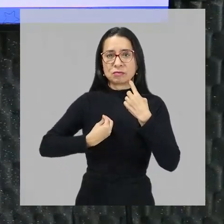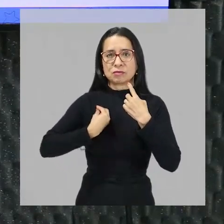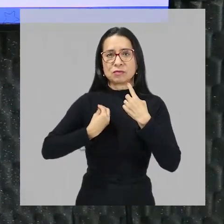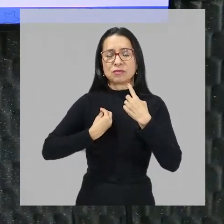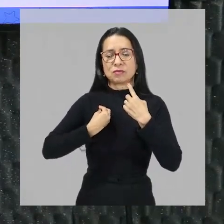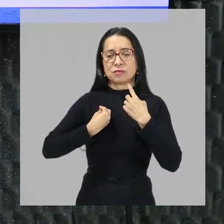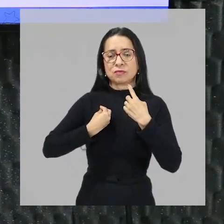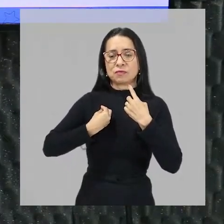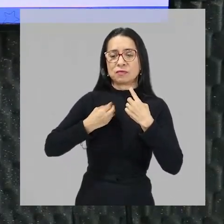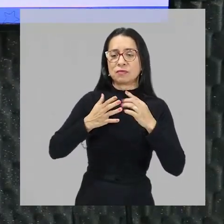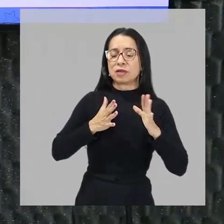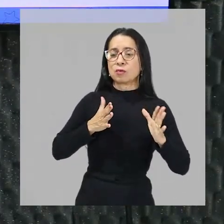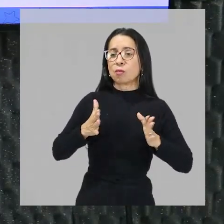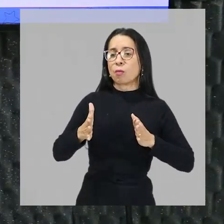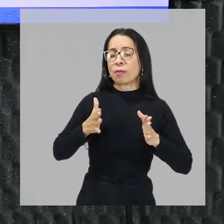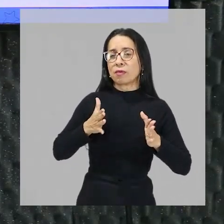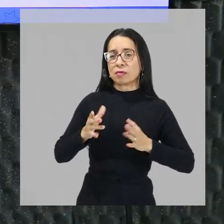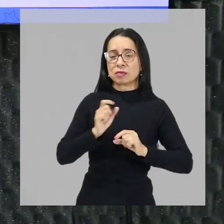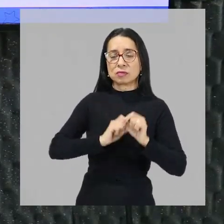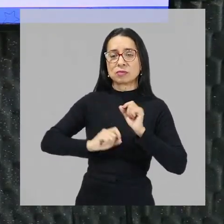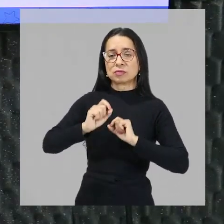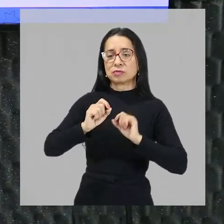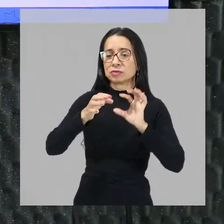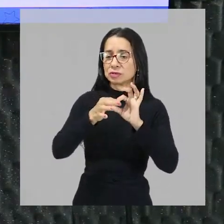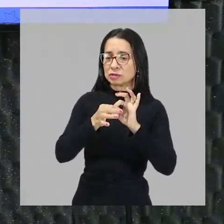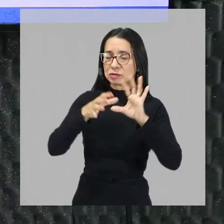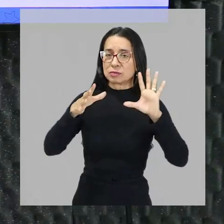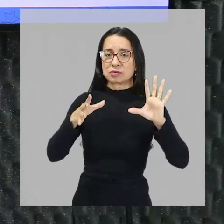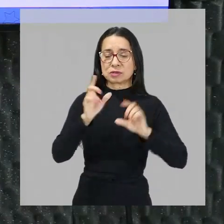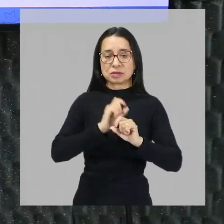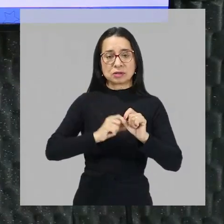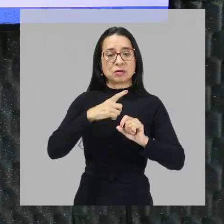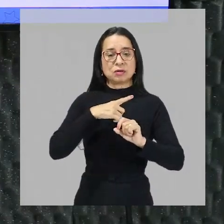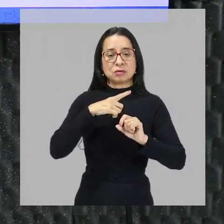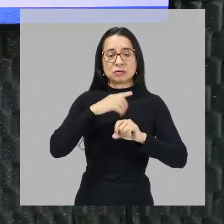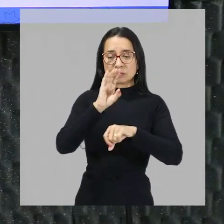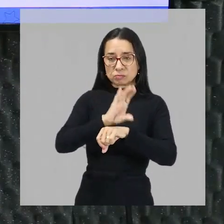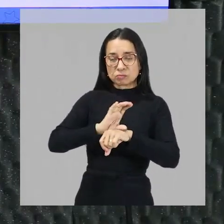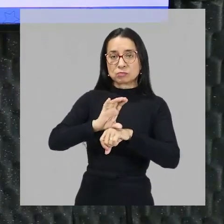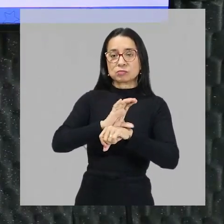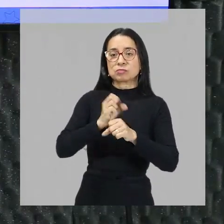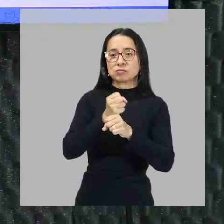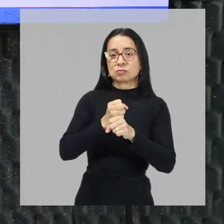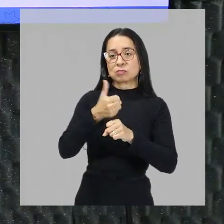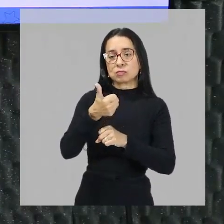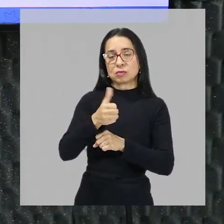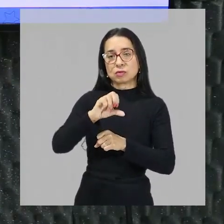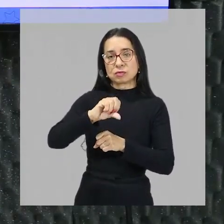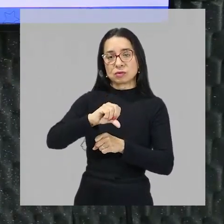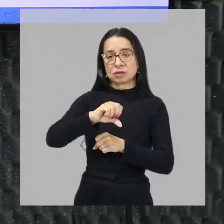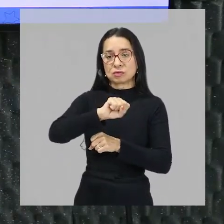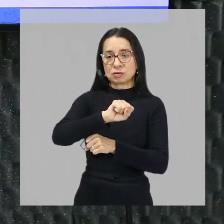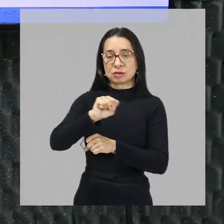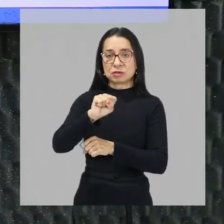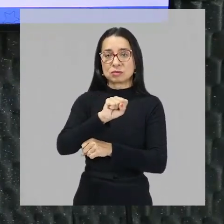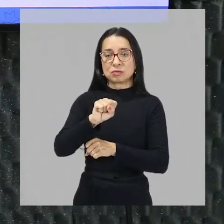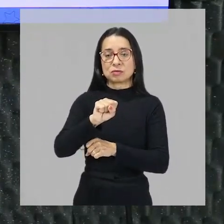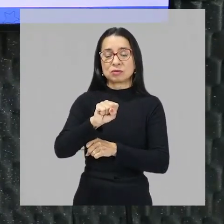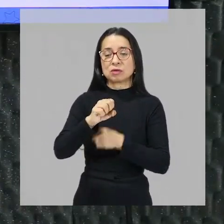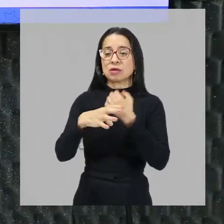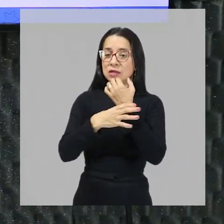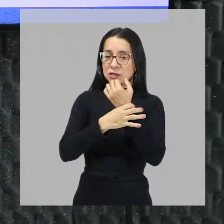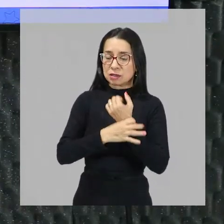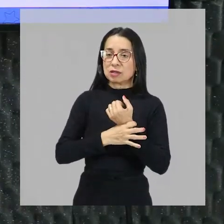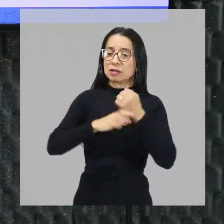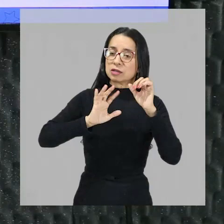momento de democratização, já temos aí a Constituição de 88, que garante essas